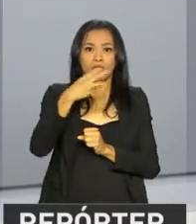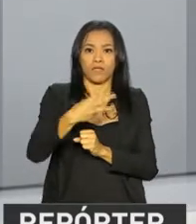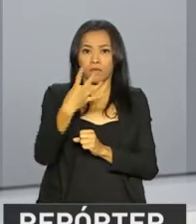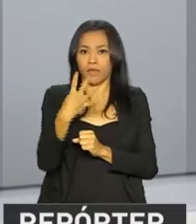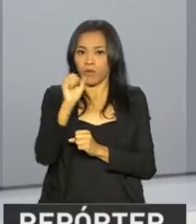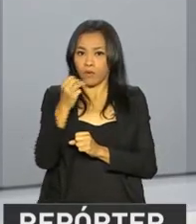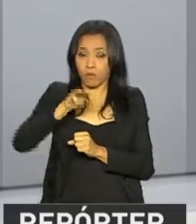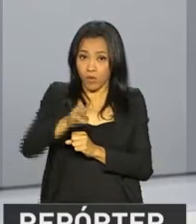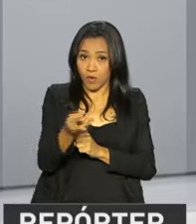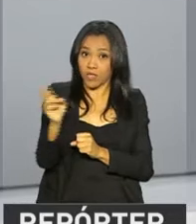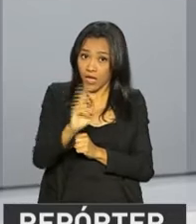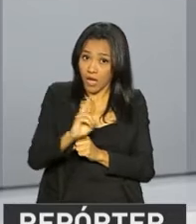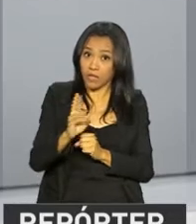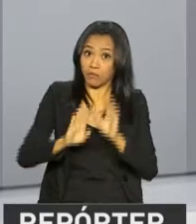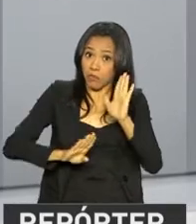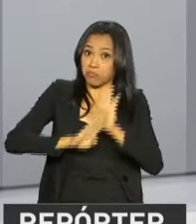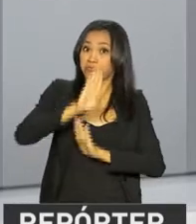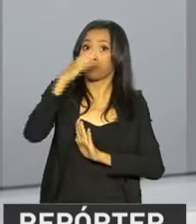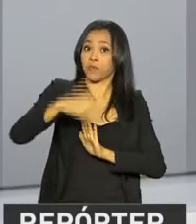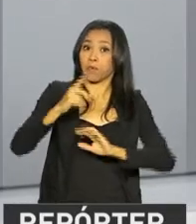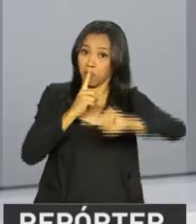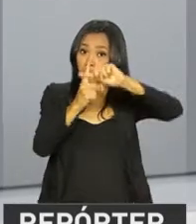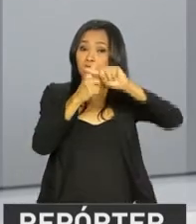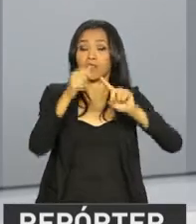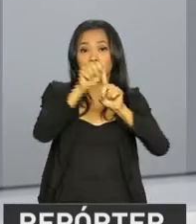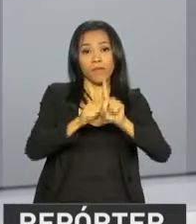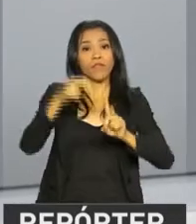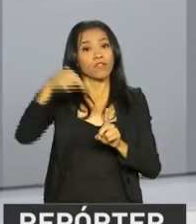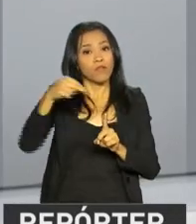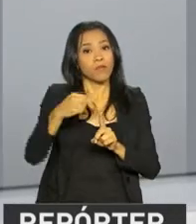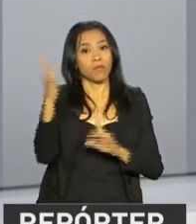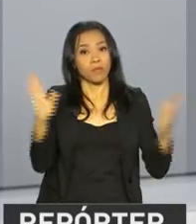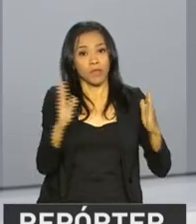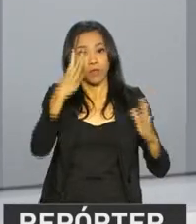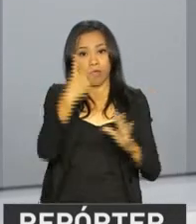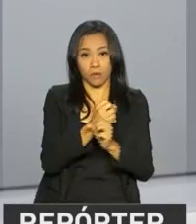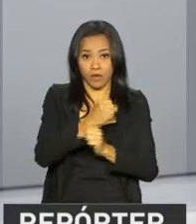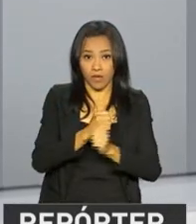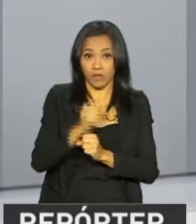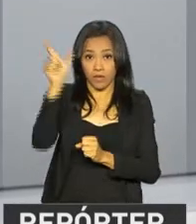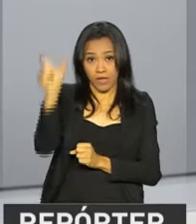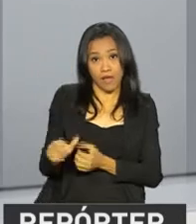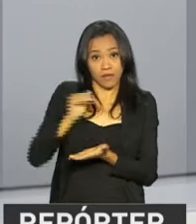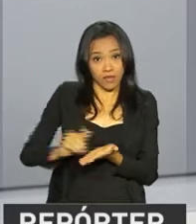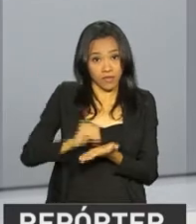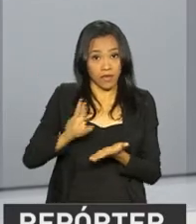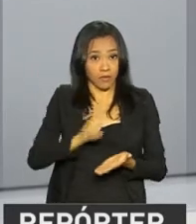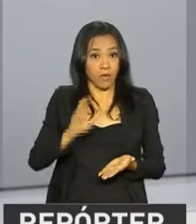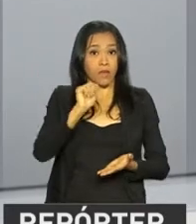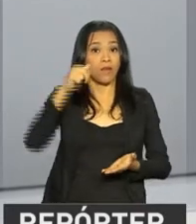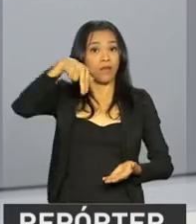R$1,340 bilhão. Trata-se do primeiro resultado positivo para o mês de novembro em 4 anos. Segundo a secretária do Tesouro Nacional, Ana